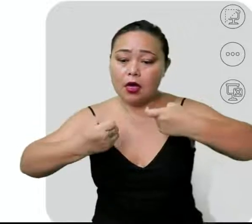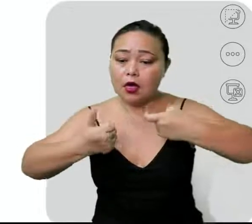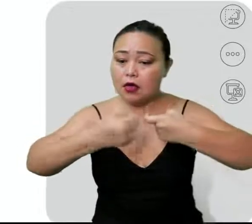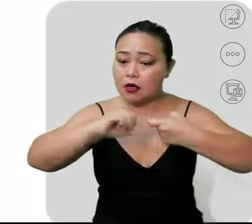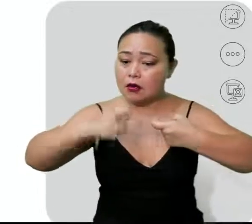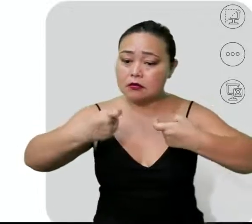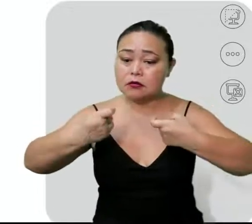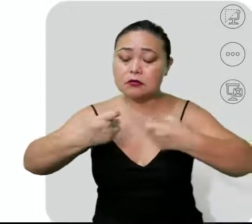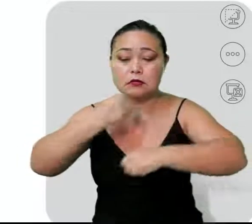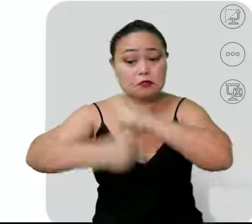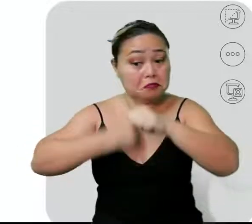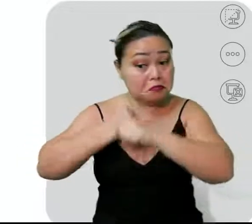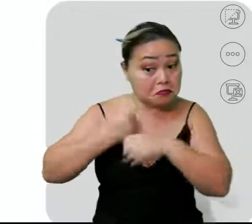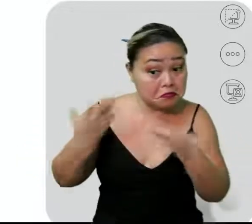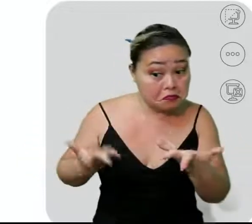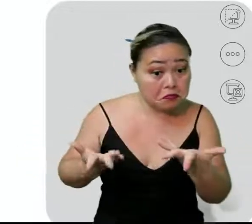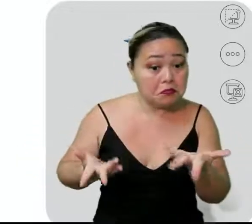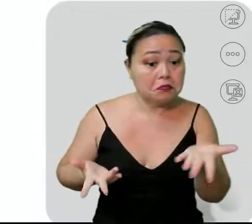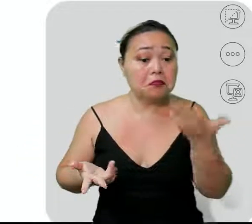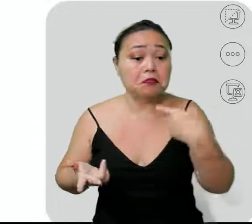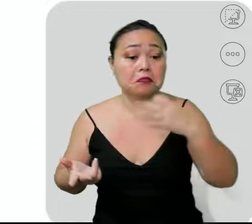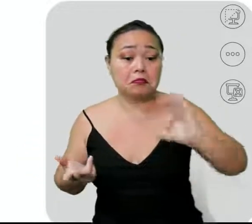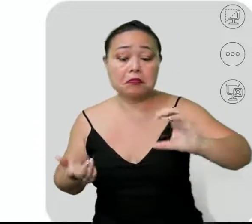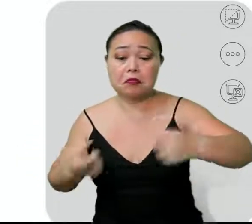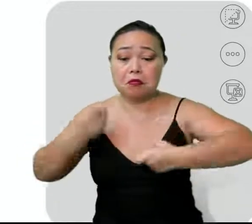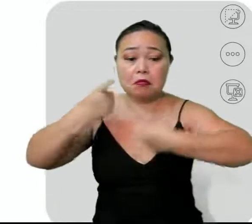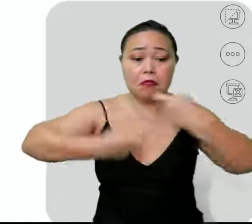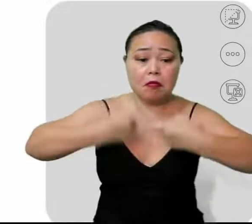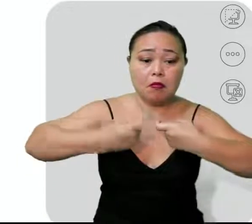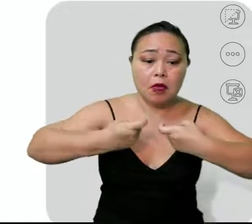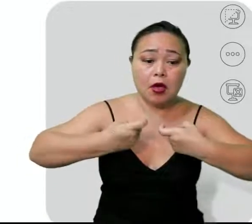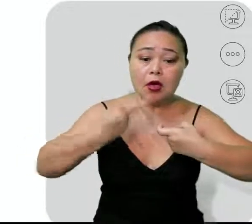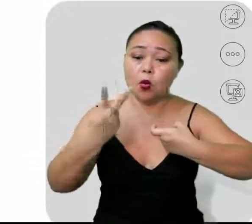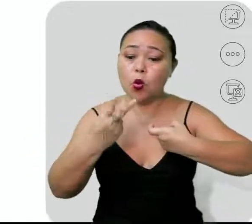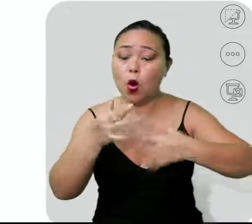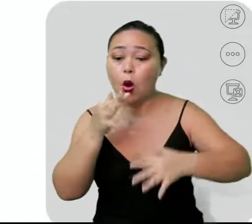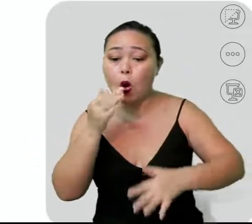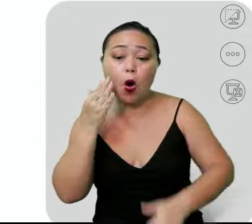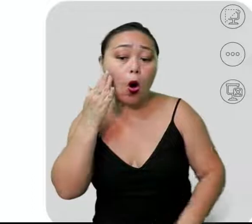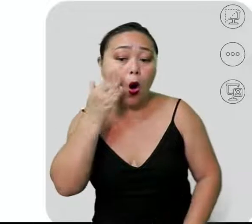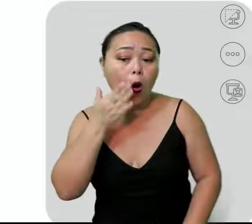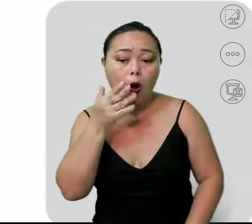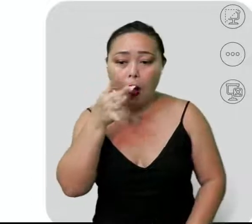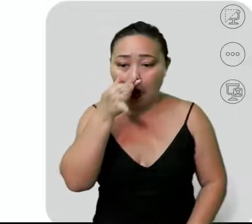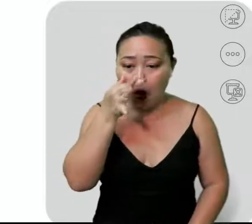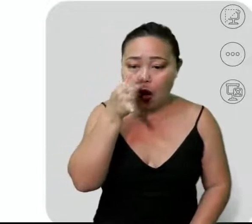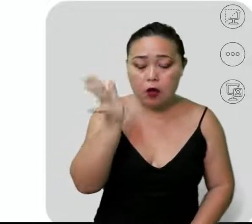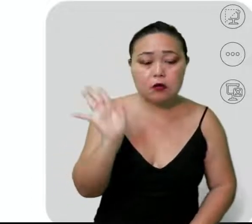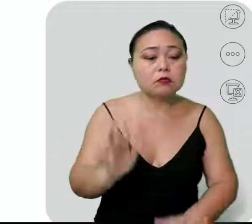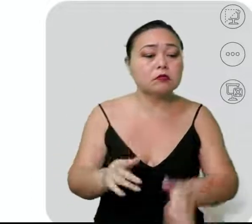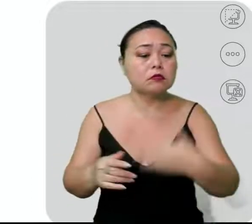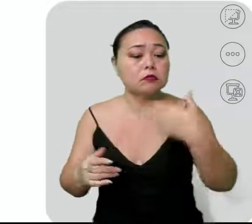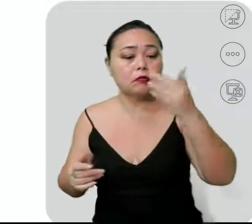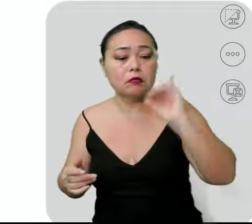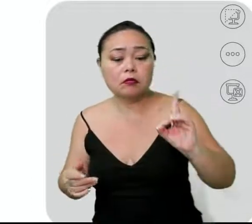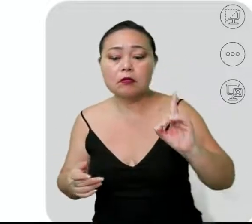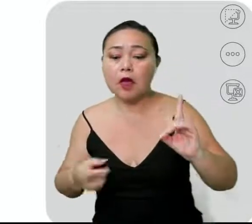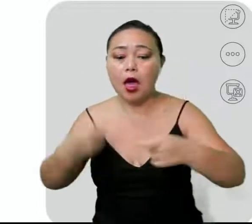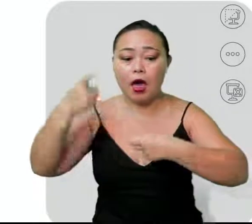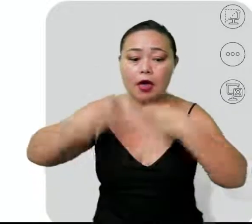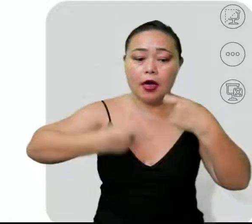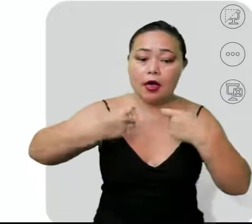Guerra dos Cem Anos e se guerra das duas rosas bom